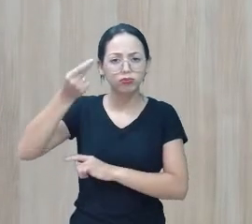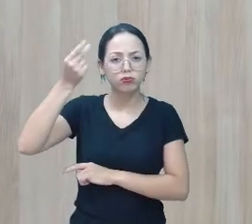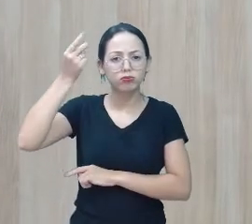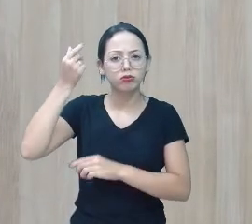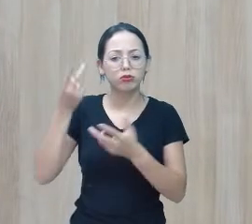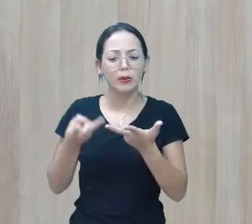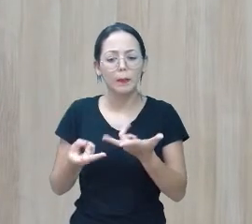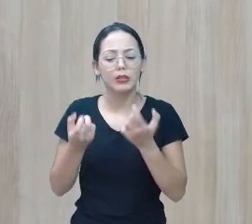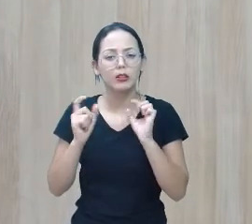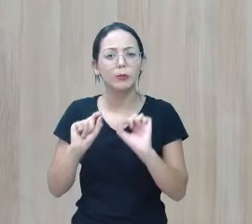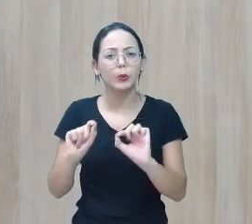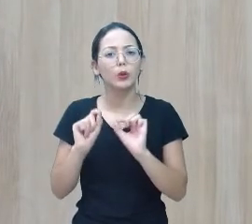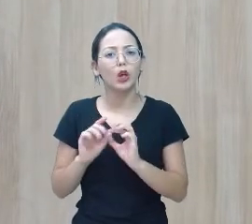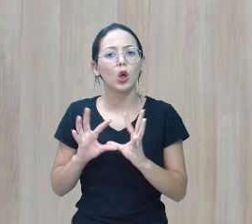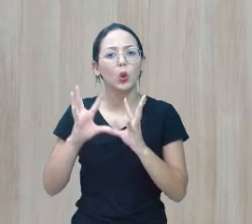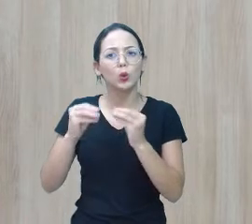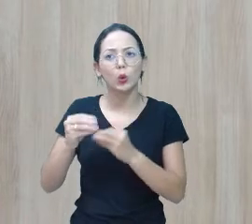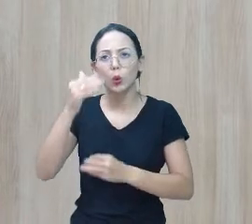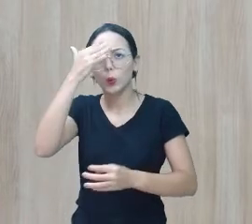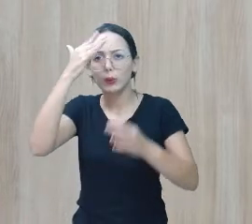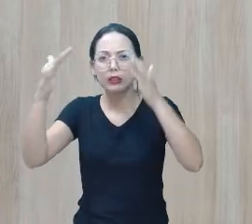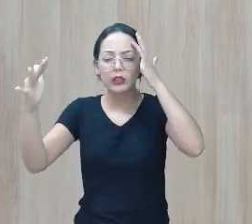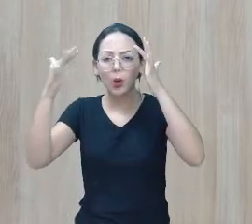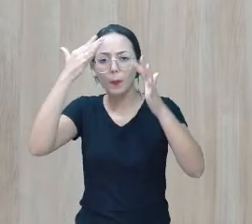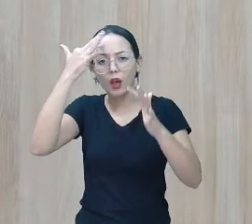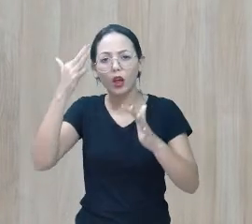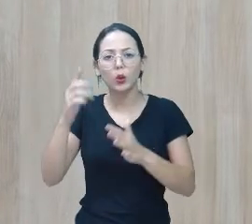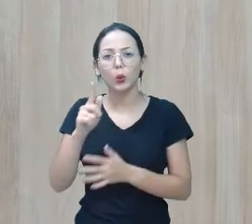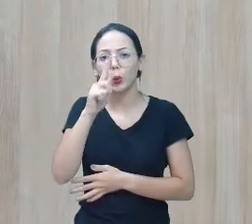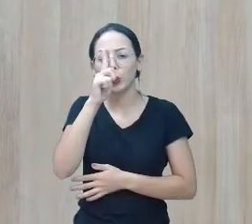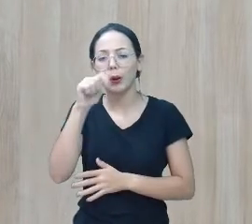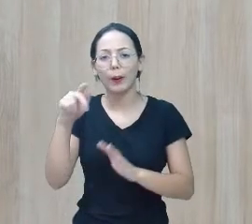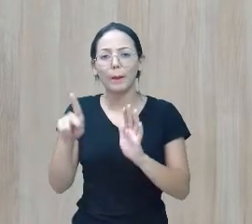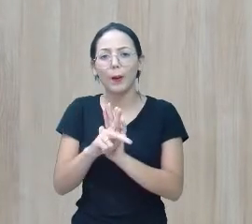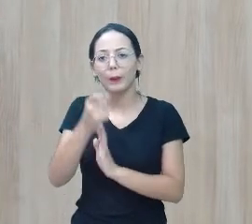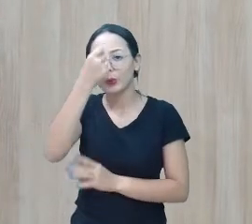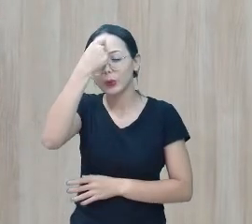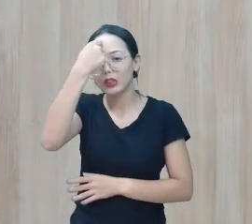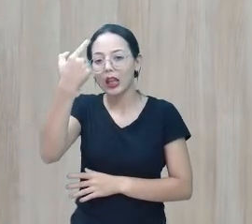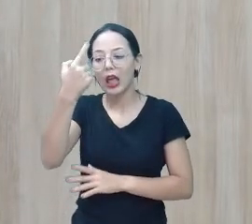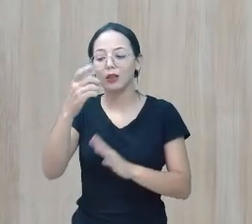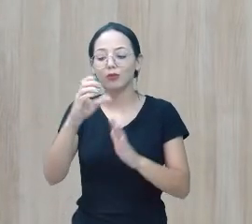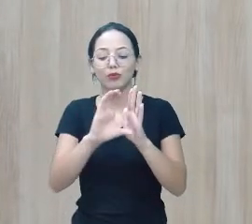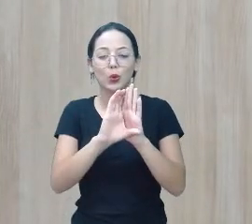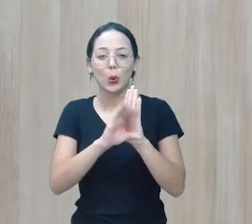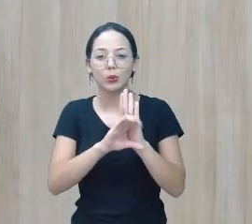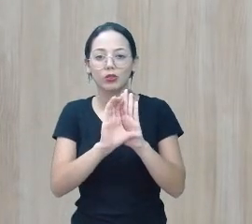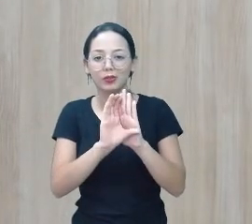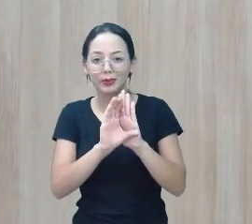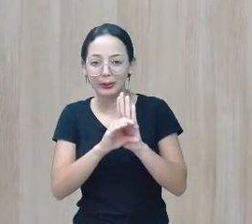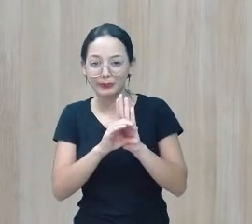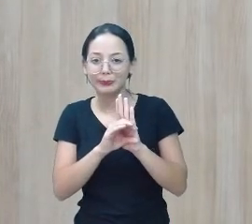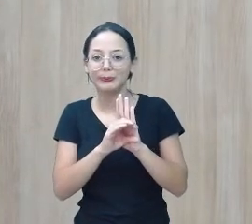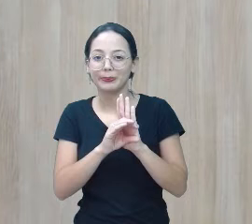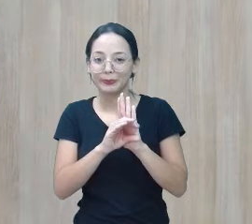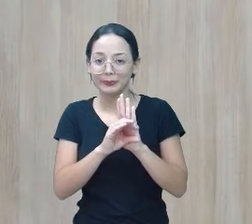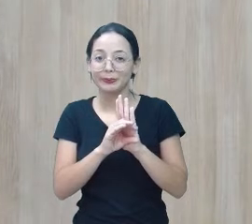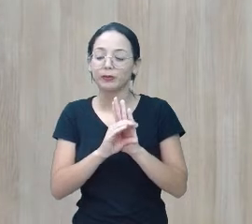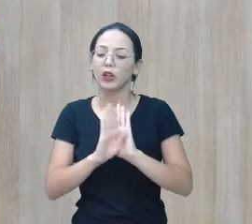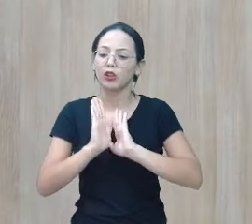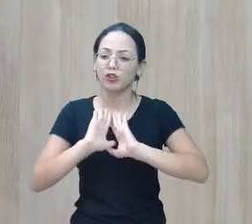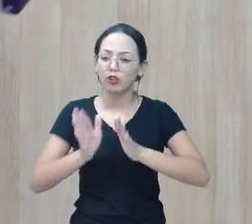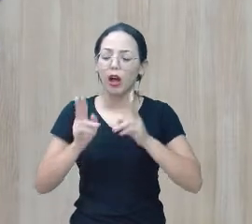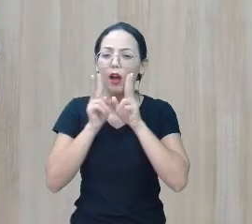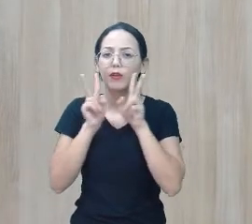esse pensamento grego, geometricamente falando, é uma ideia muito mais conceitual, contrapondo aquilo que a gente